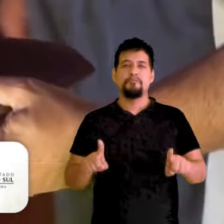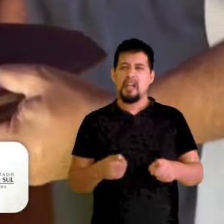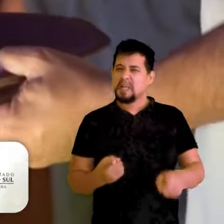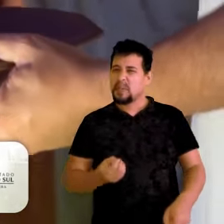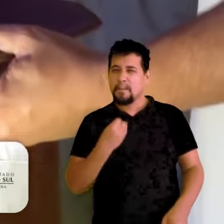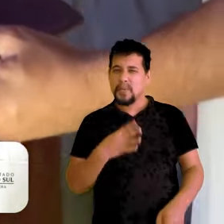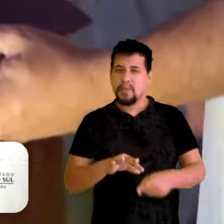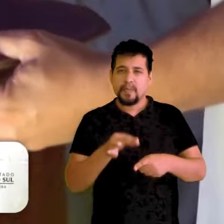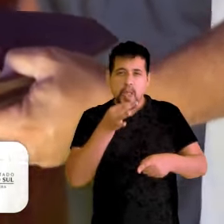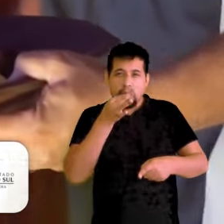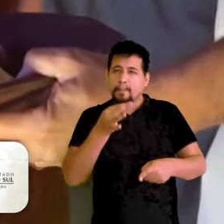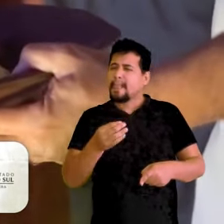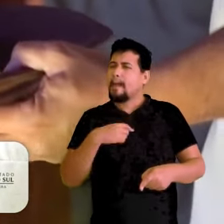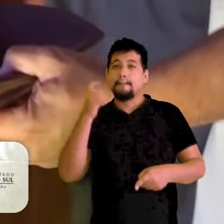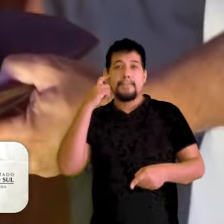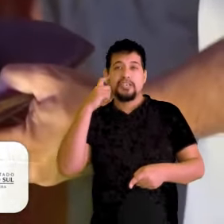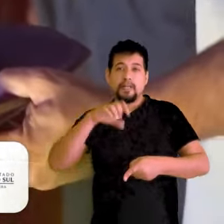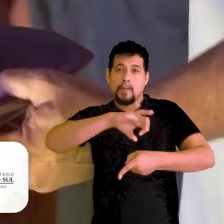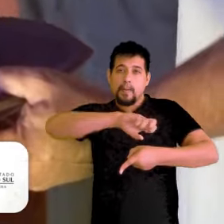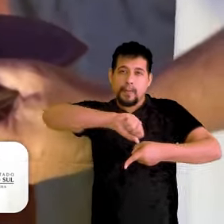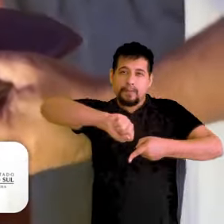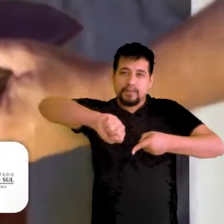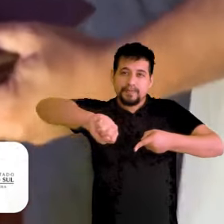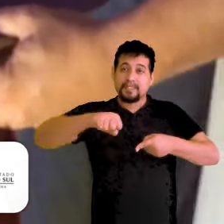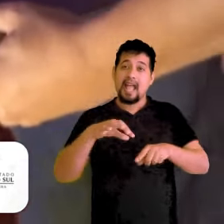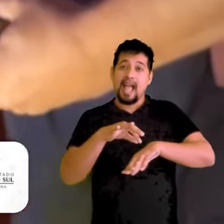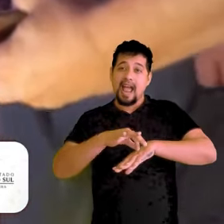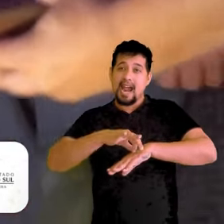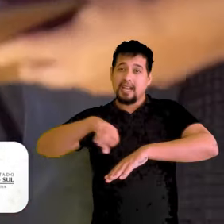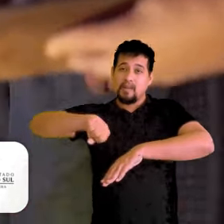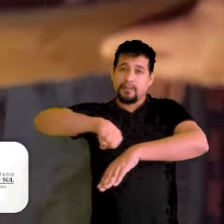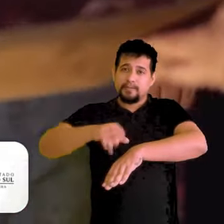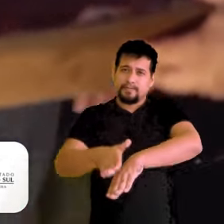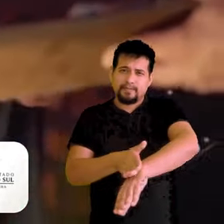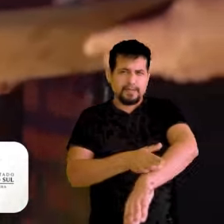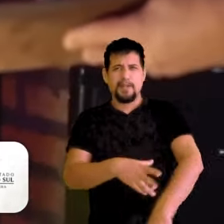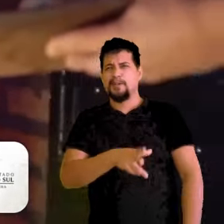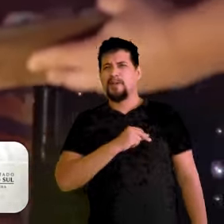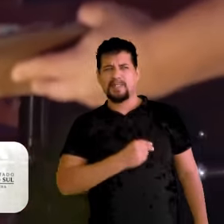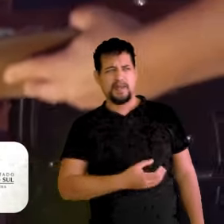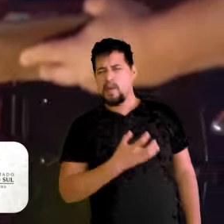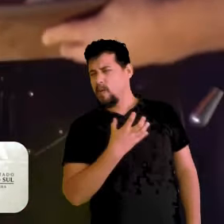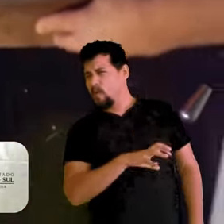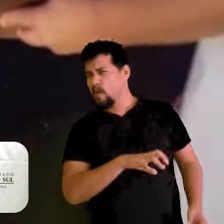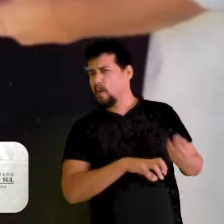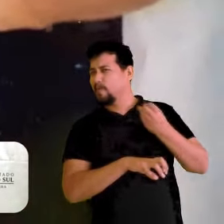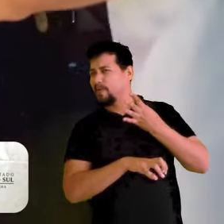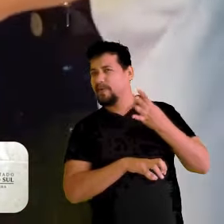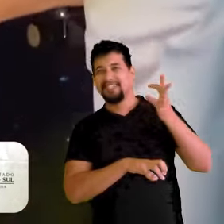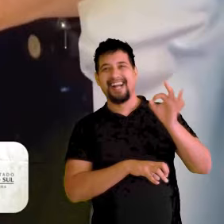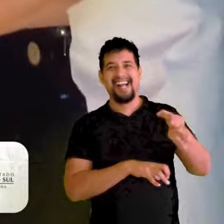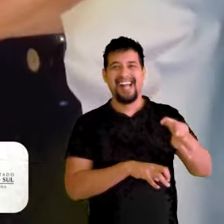O churrasco bem assado e bem temperado é bom, imagina com esse produto por cima. Ah, esse aí vai na carne também. Na carne? Mas credo, fica uma...